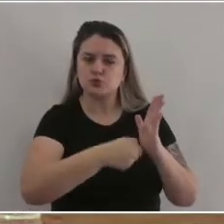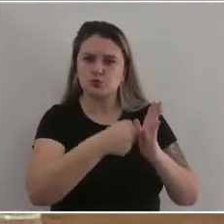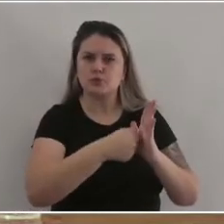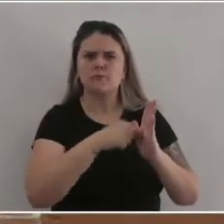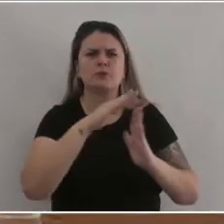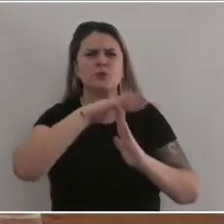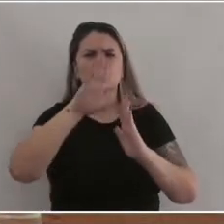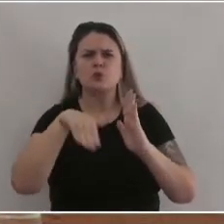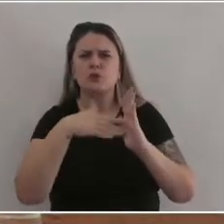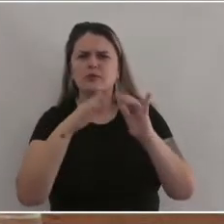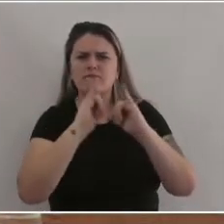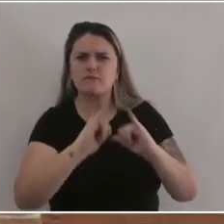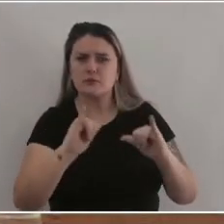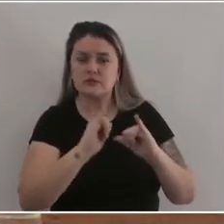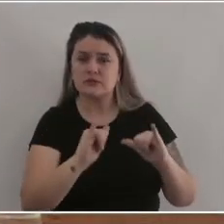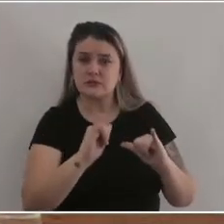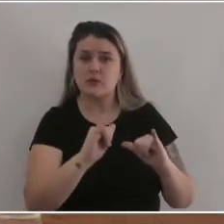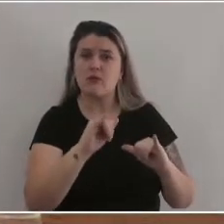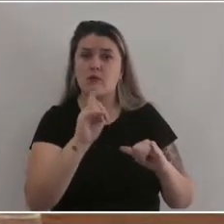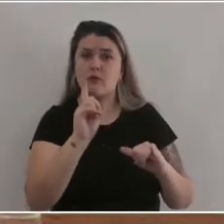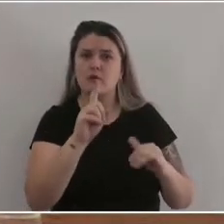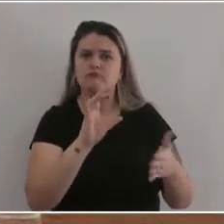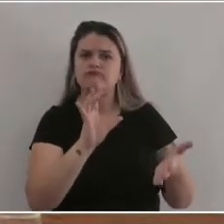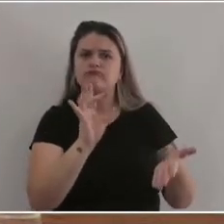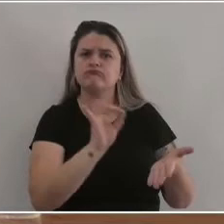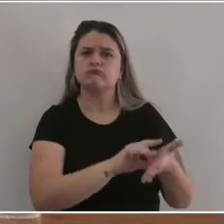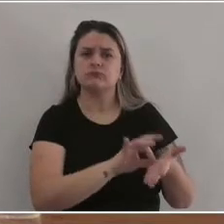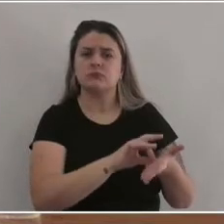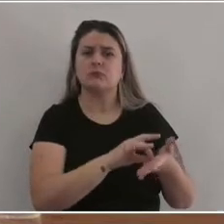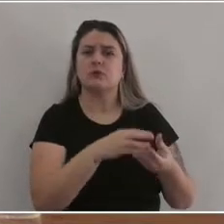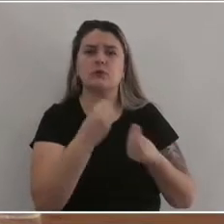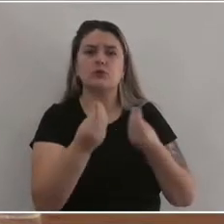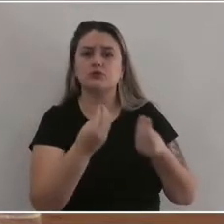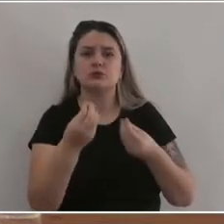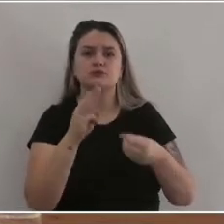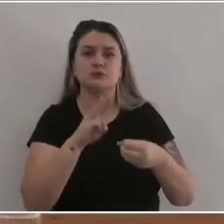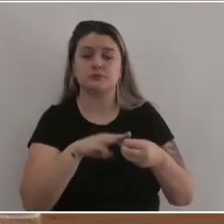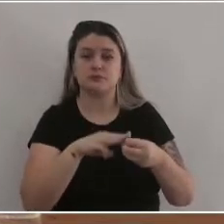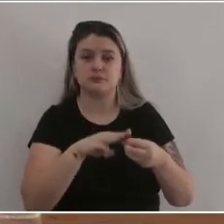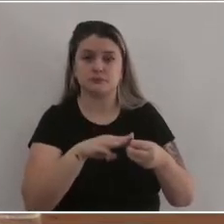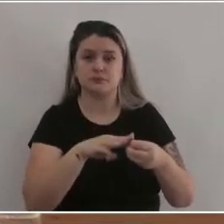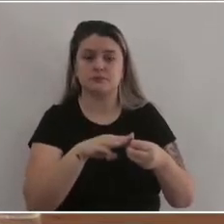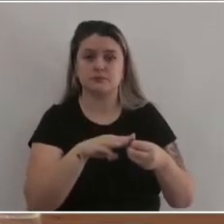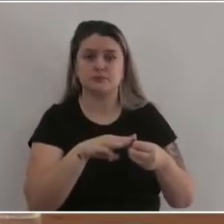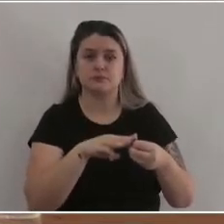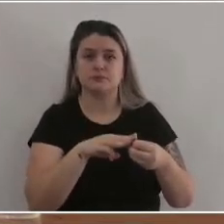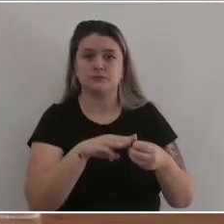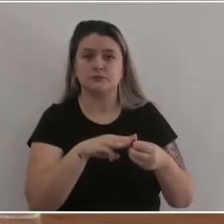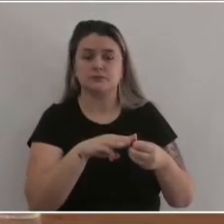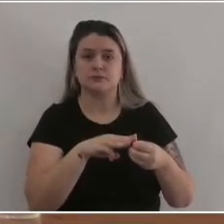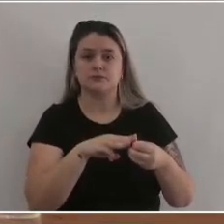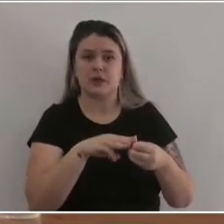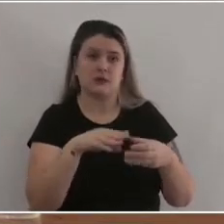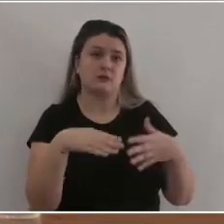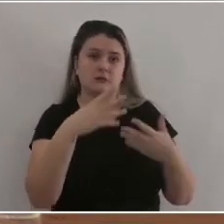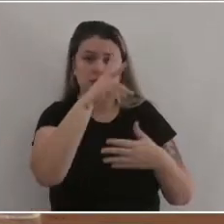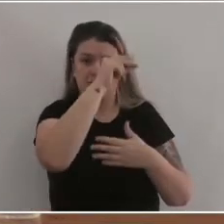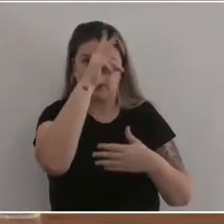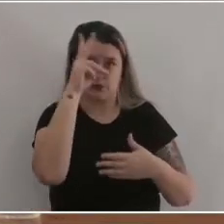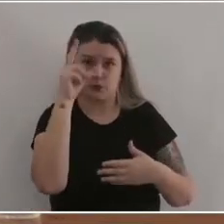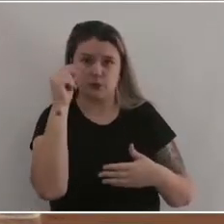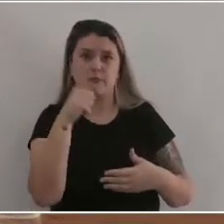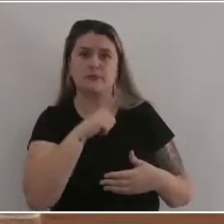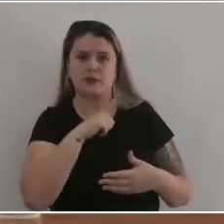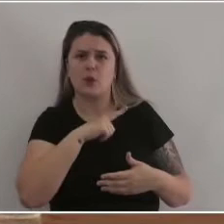dados que serão apresentados é de forma consolidada. Como o município, além do município, da prefeitura,